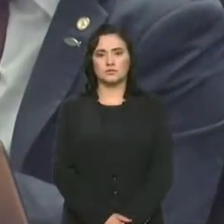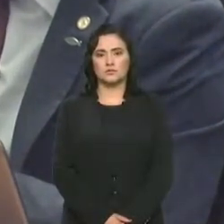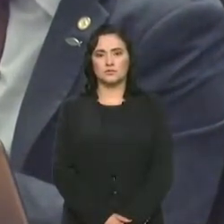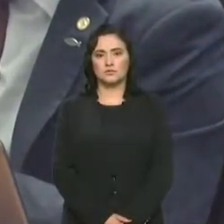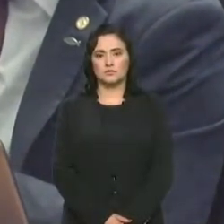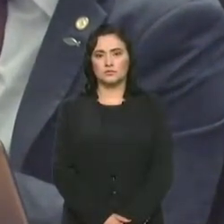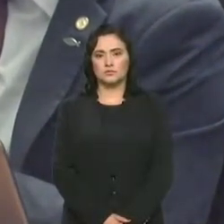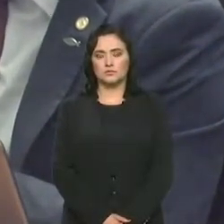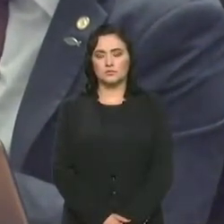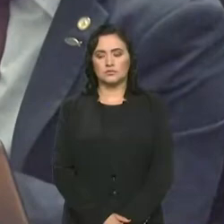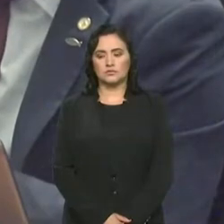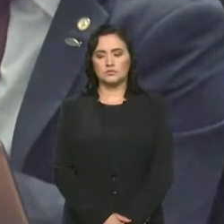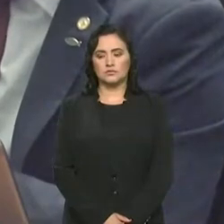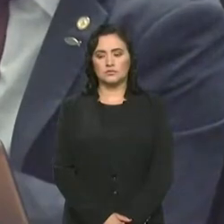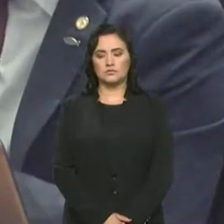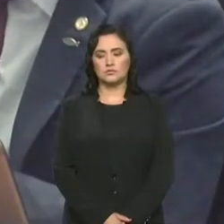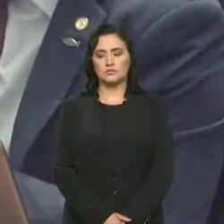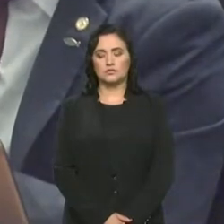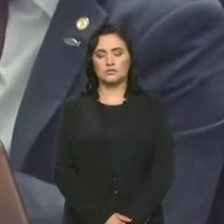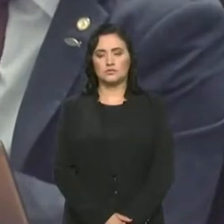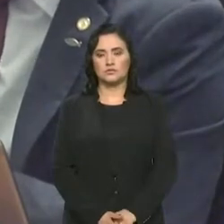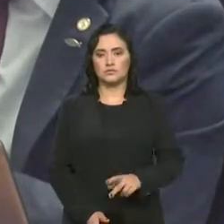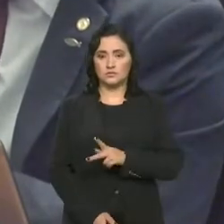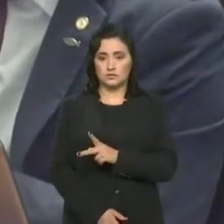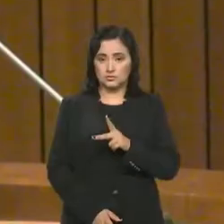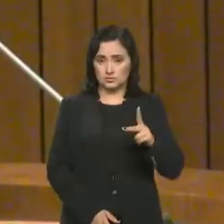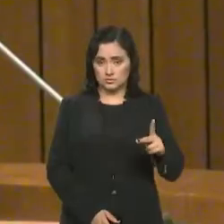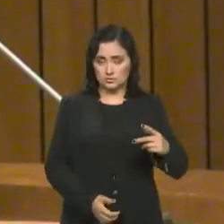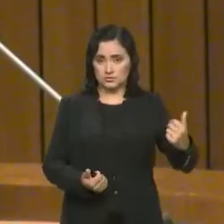mesa diretora em exercício hoje da presidência,